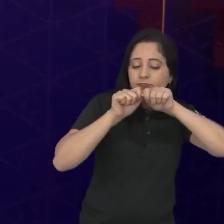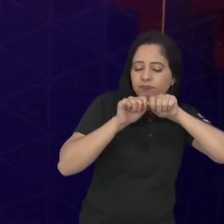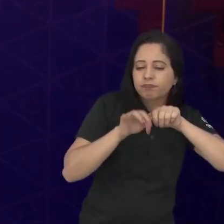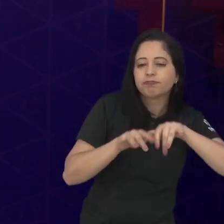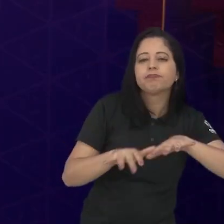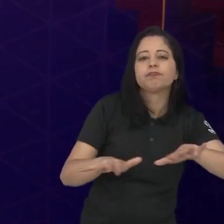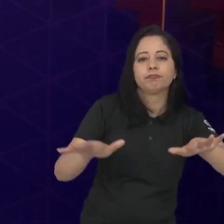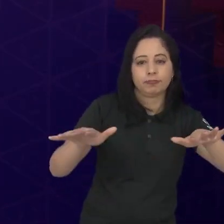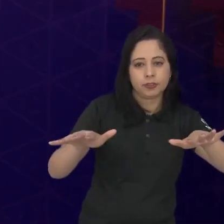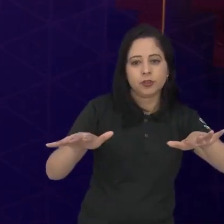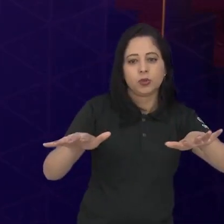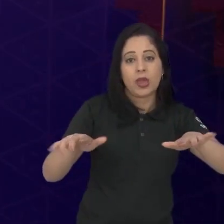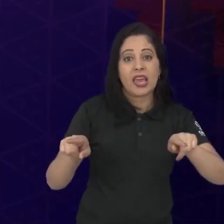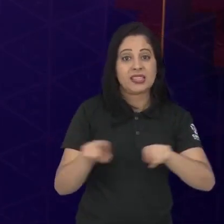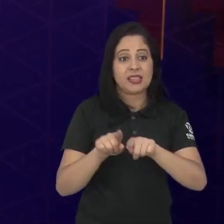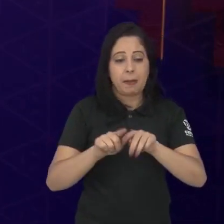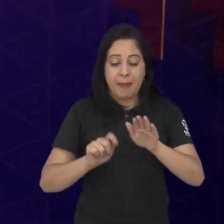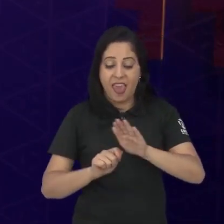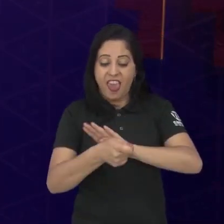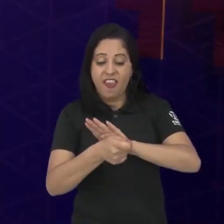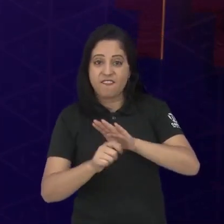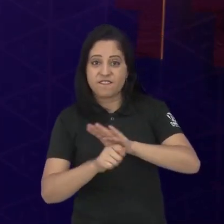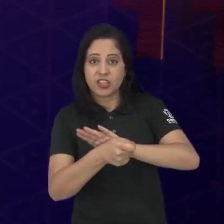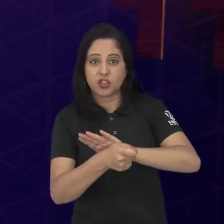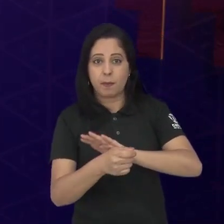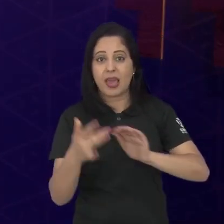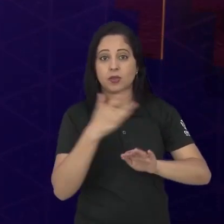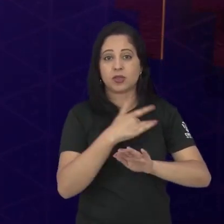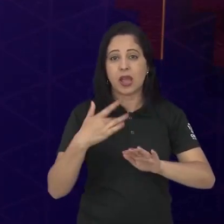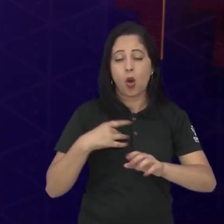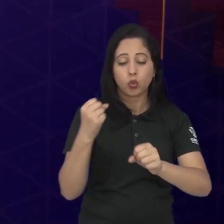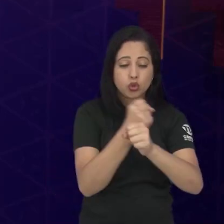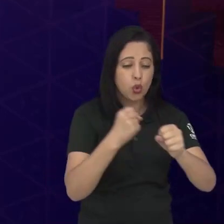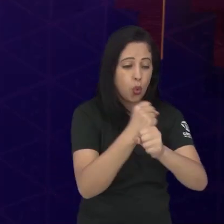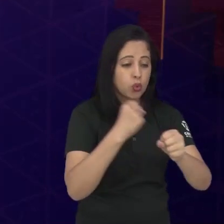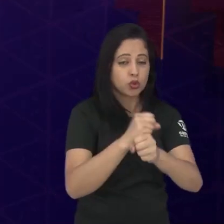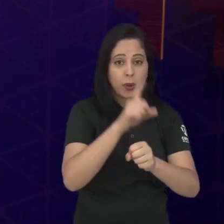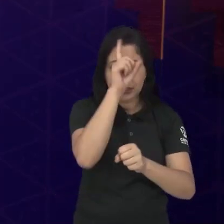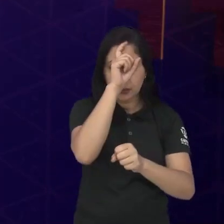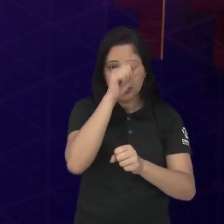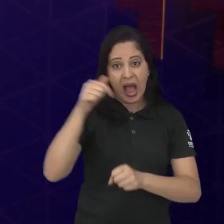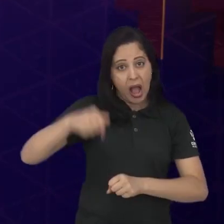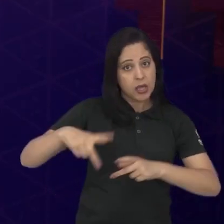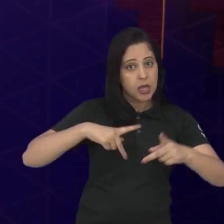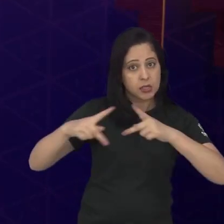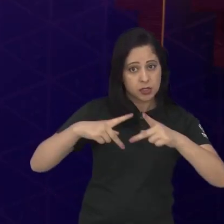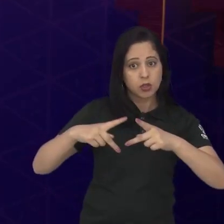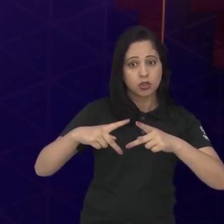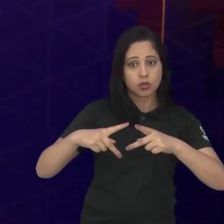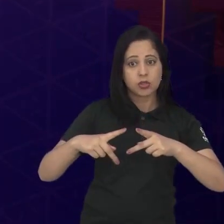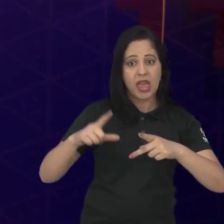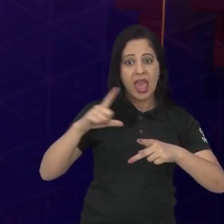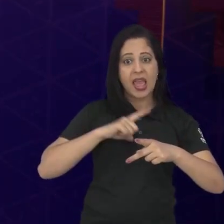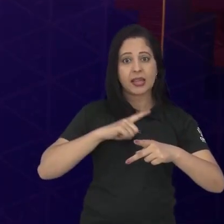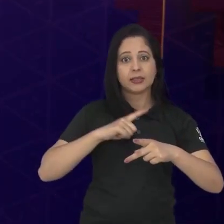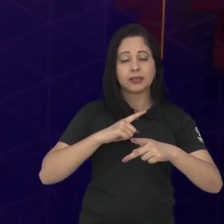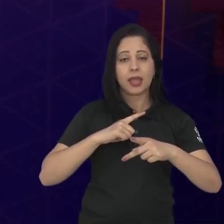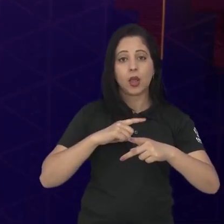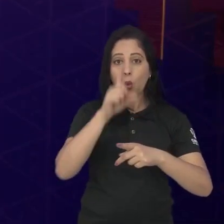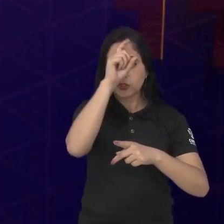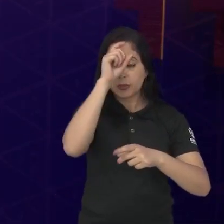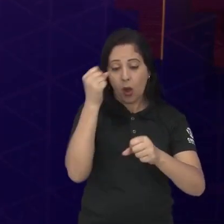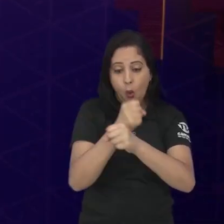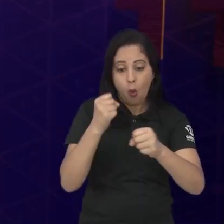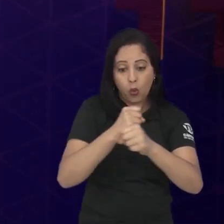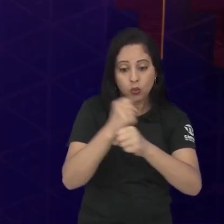contágio, para investir em saúde, construir hospital e tudo mais. Aqui em São José a gente teve um hospital construído